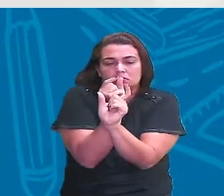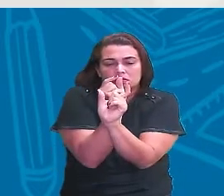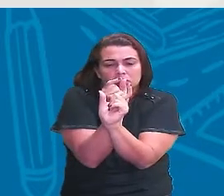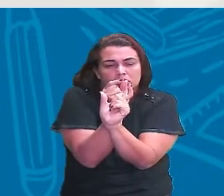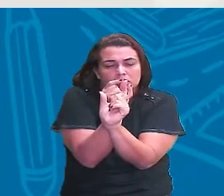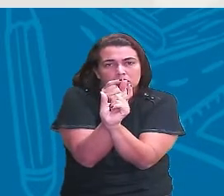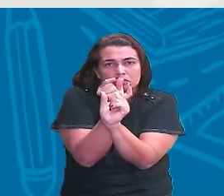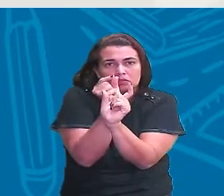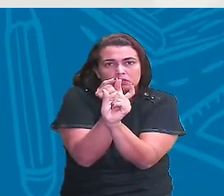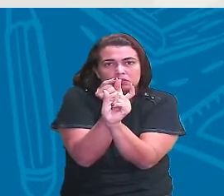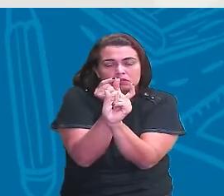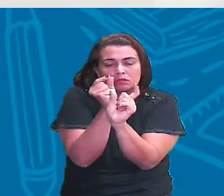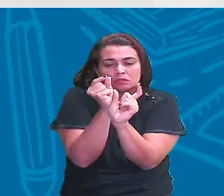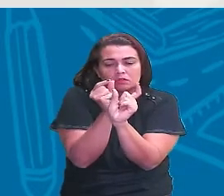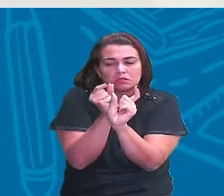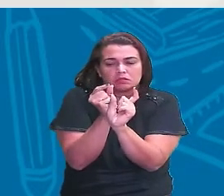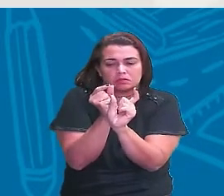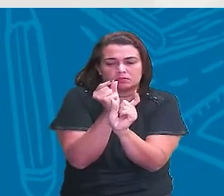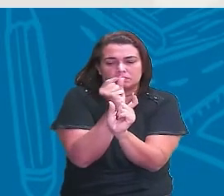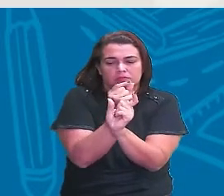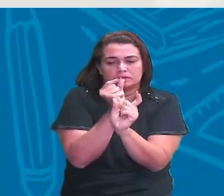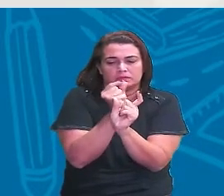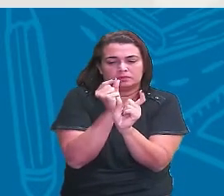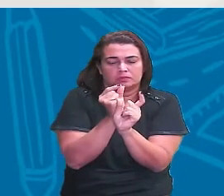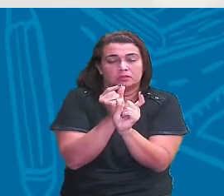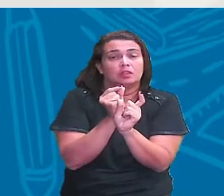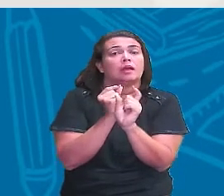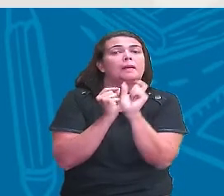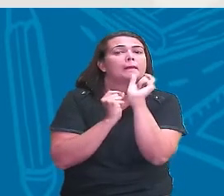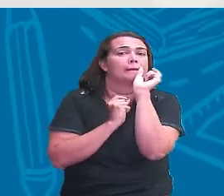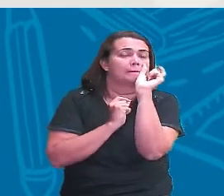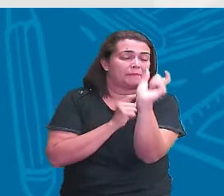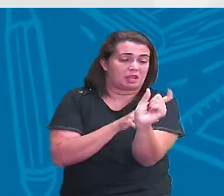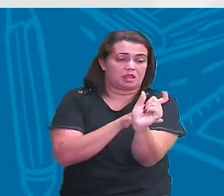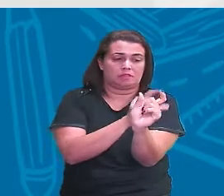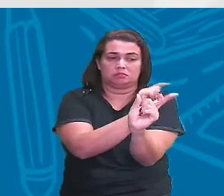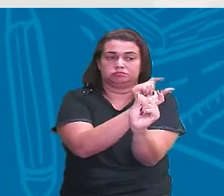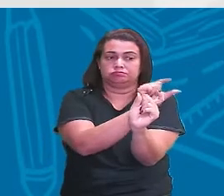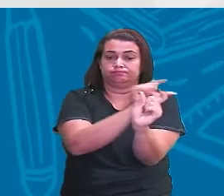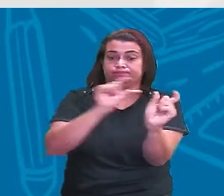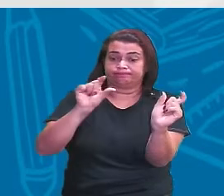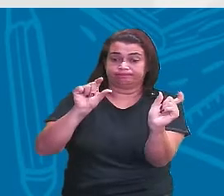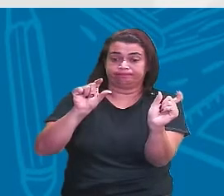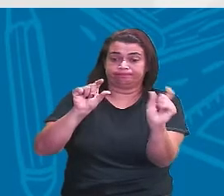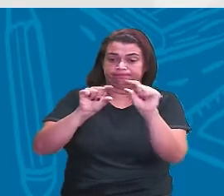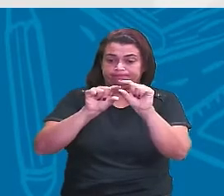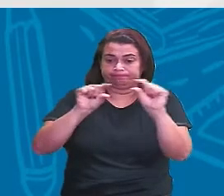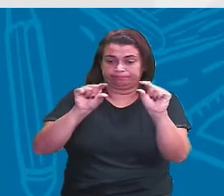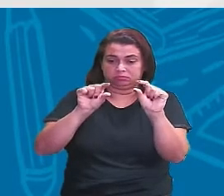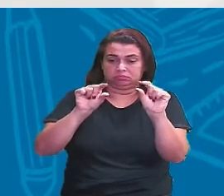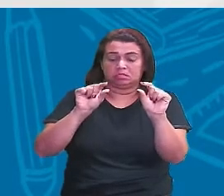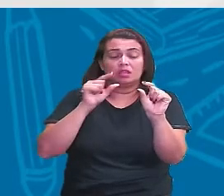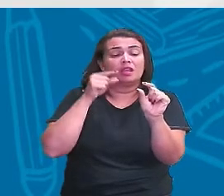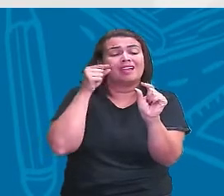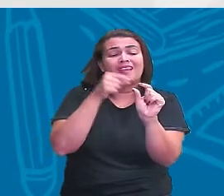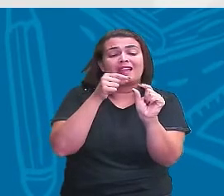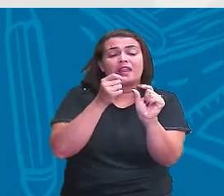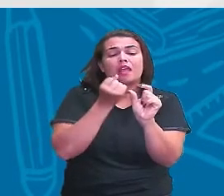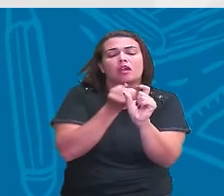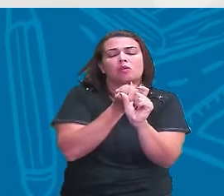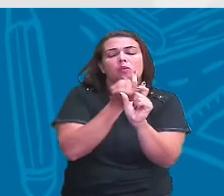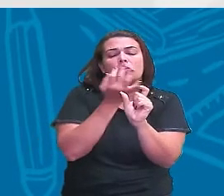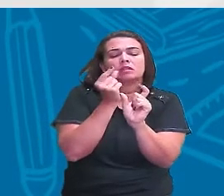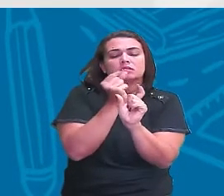né? Toda palavra ela é formada por sílabas. E as sílabas, elas têm quantidade. Tem